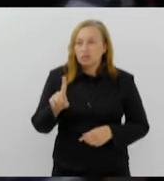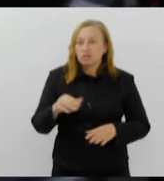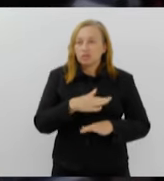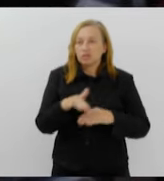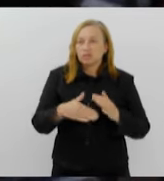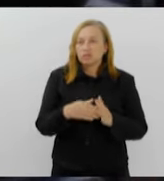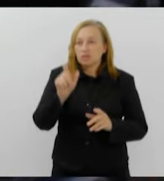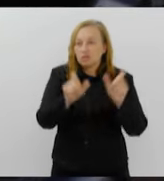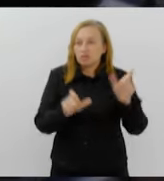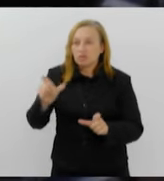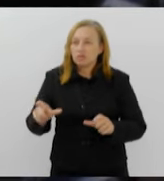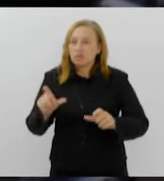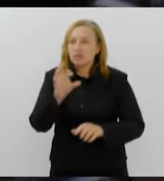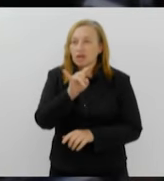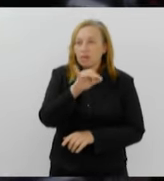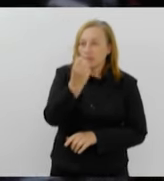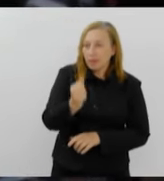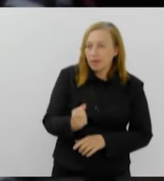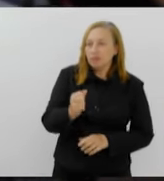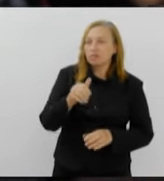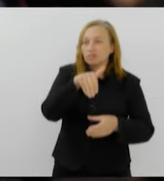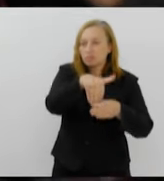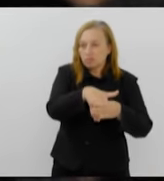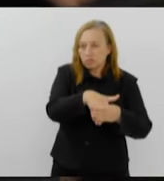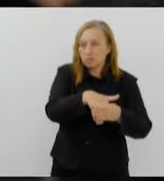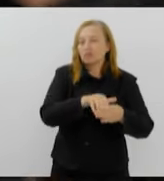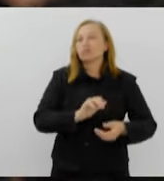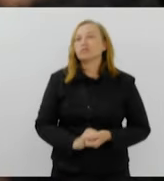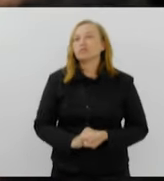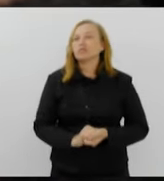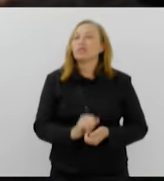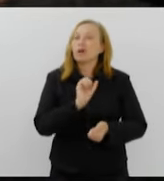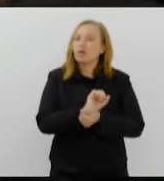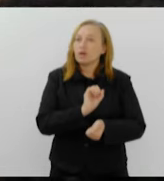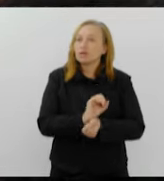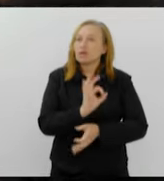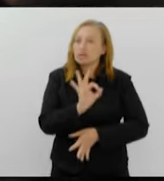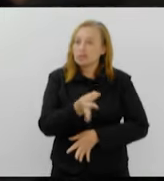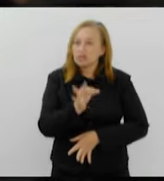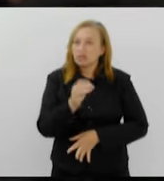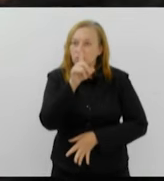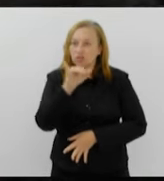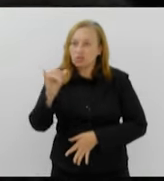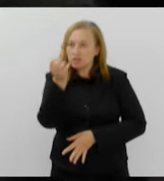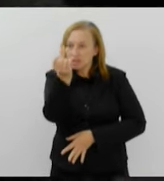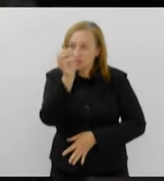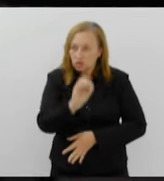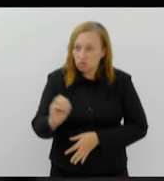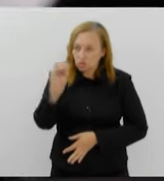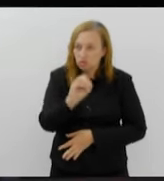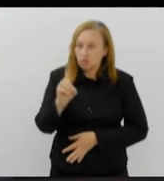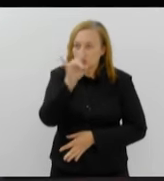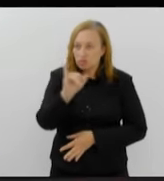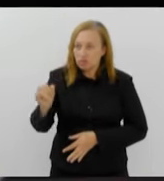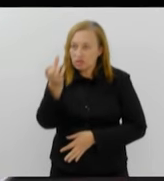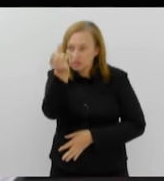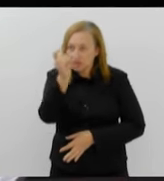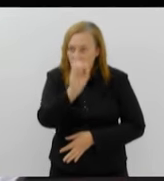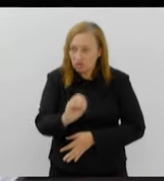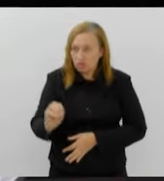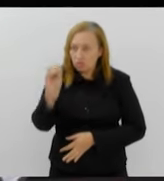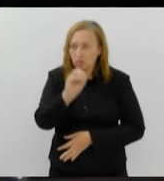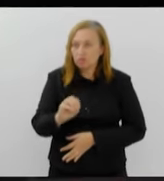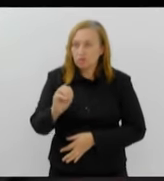é de fazerem campanha de fazerem política né E vamos aguardar evidentemente o dia 6 de outubro que o dia 6 de outubro vai